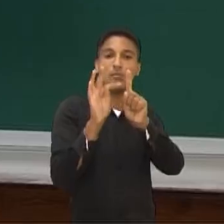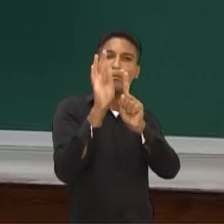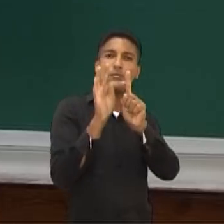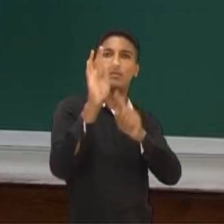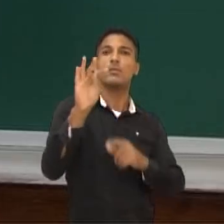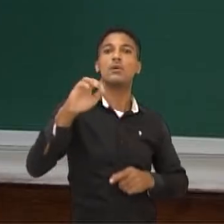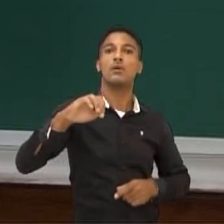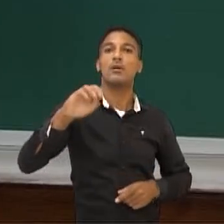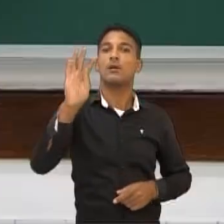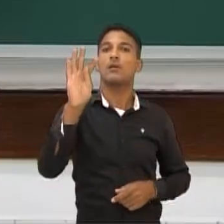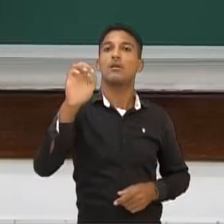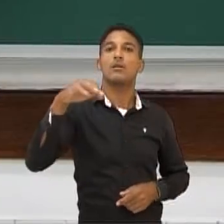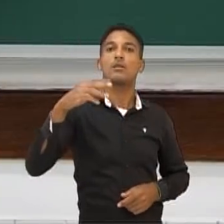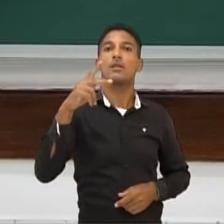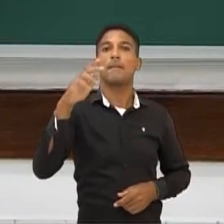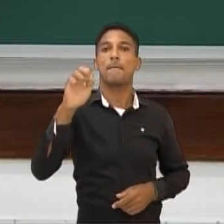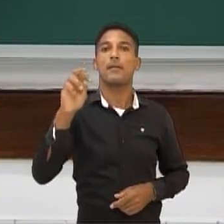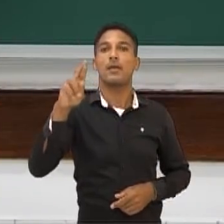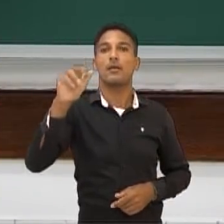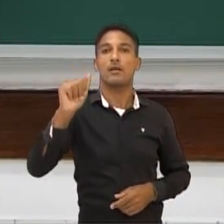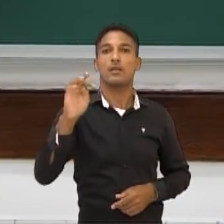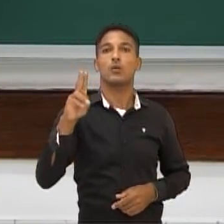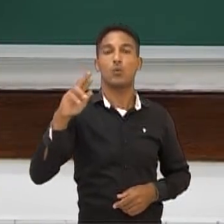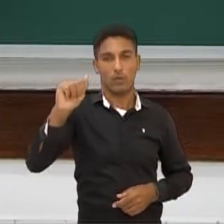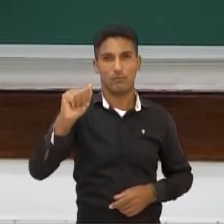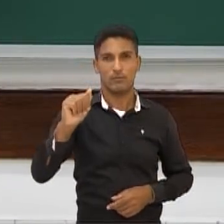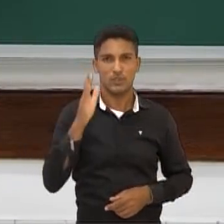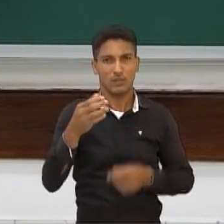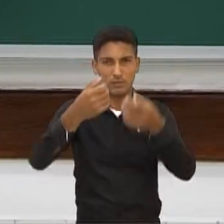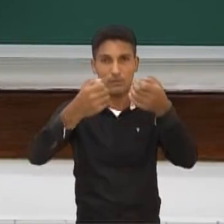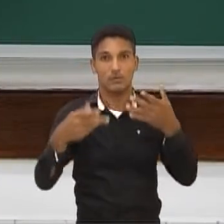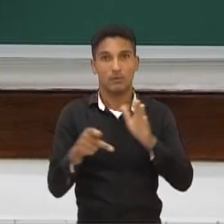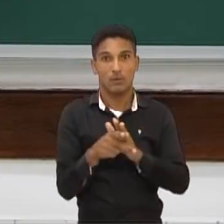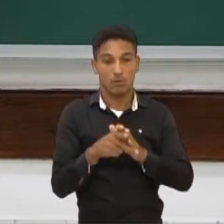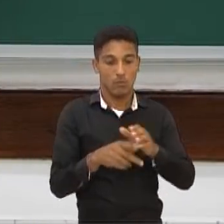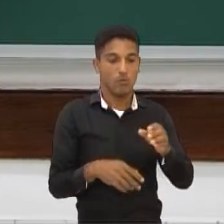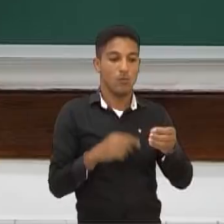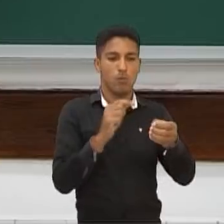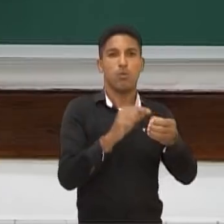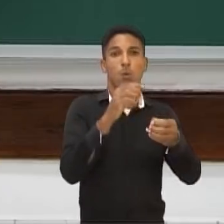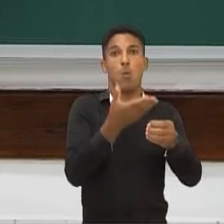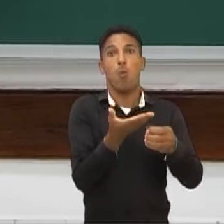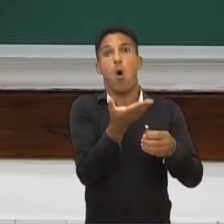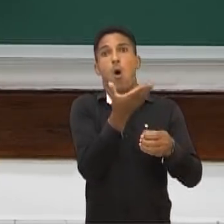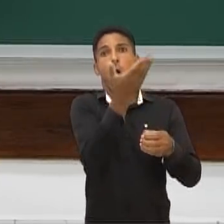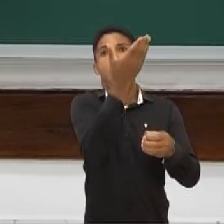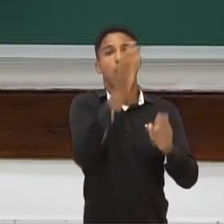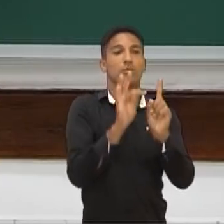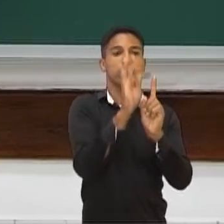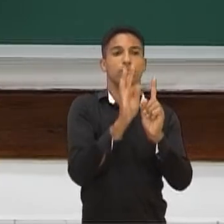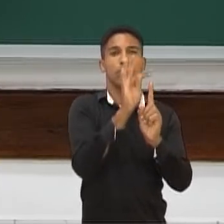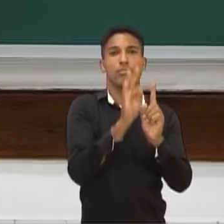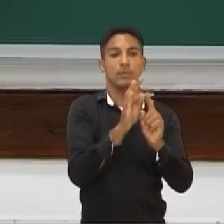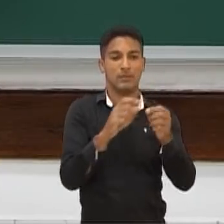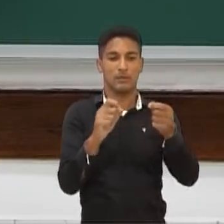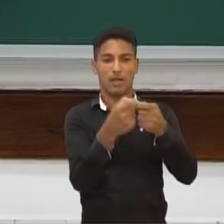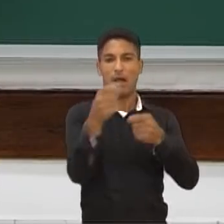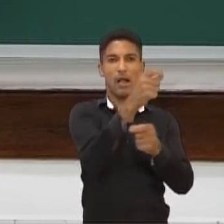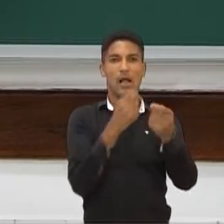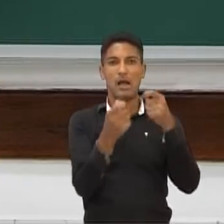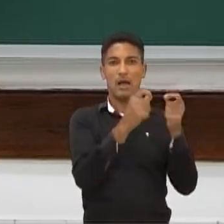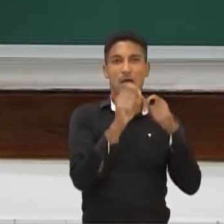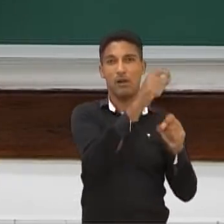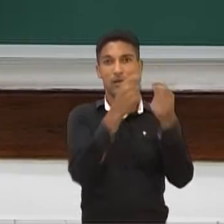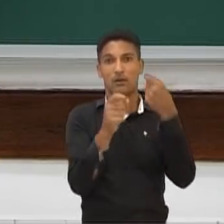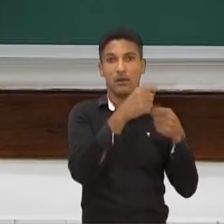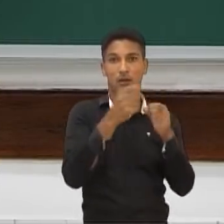Ei, como eu já mencionei, um corpo, quando ele tem uma temperatura elevada, as moléculas estão vibrando bastante.